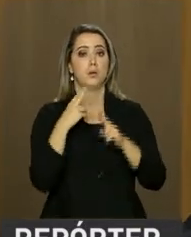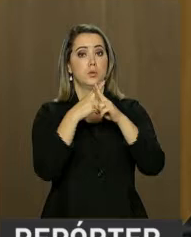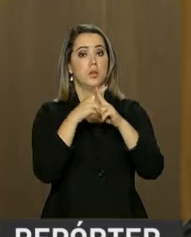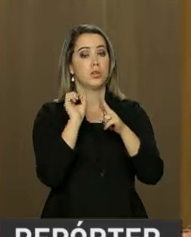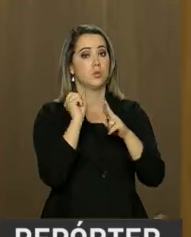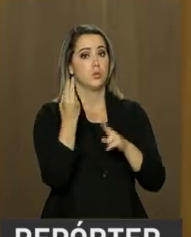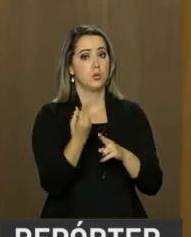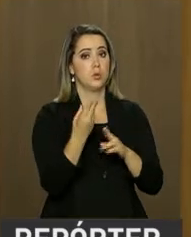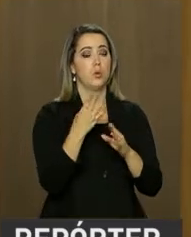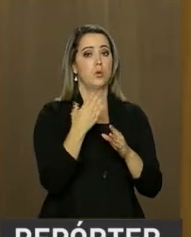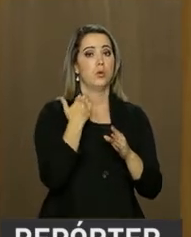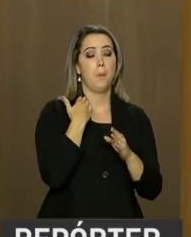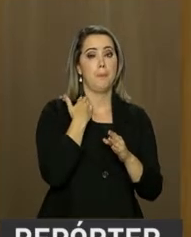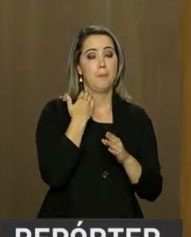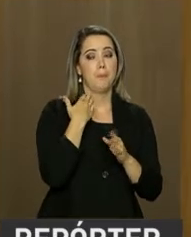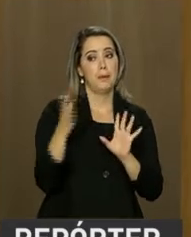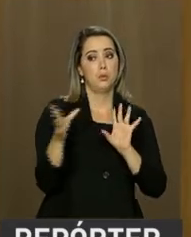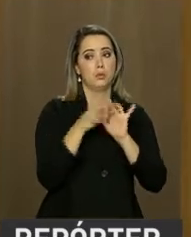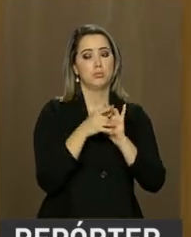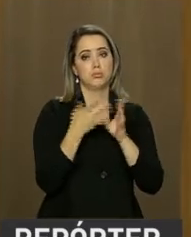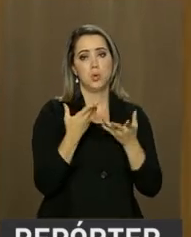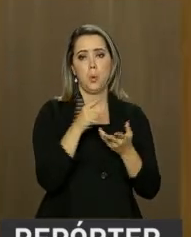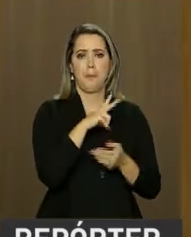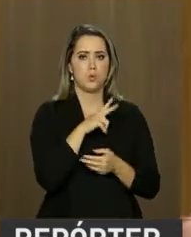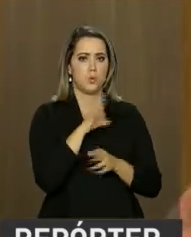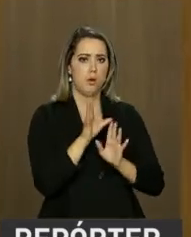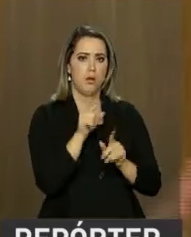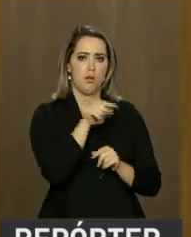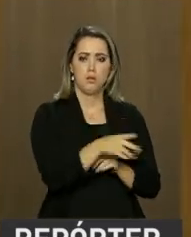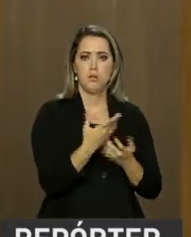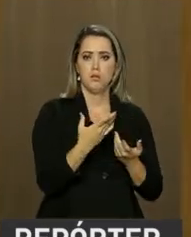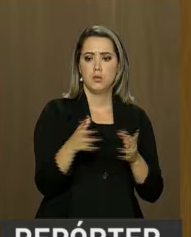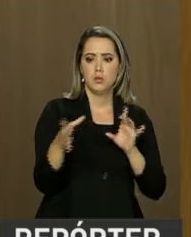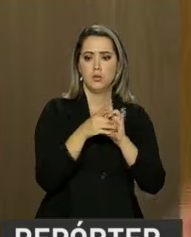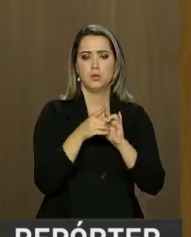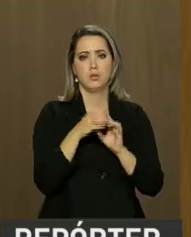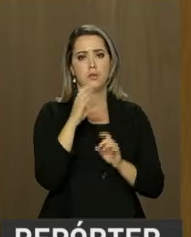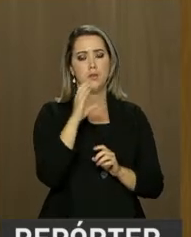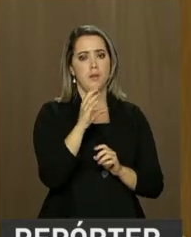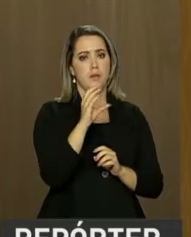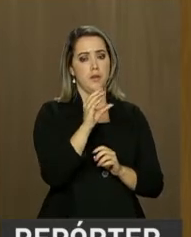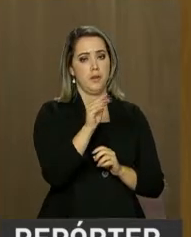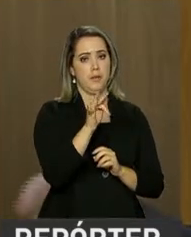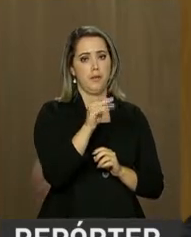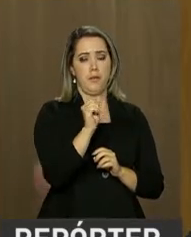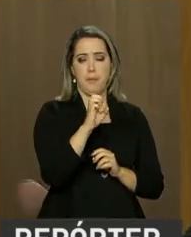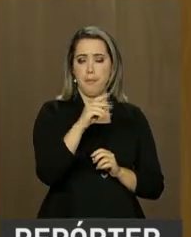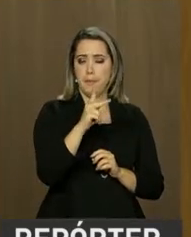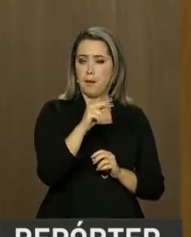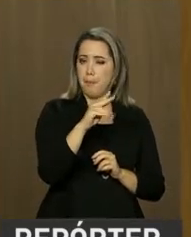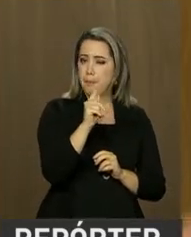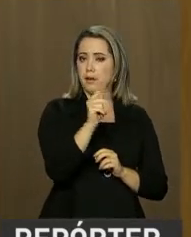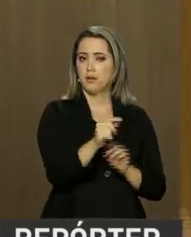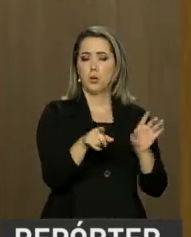ou bancos cooperativos ou até bancos privados, seja eles que são ligados à Febraban, qualquer um dos agentes financeiros que tem lá no